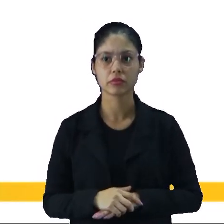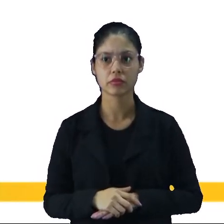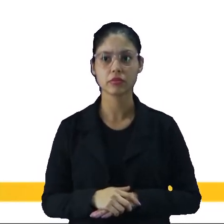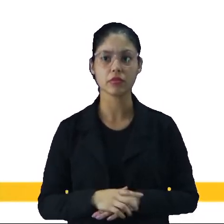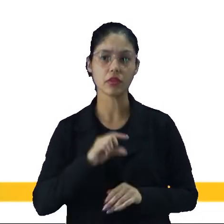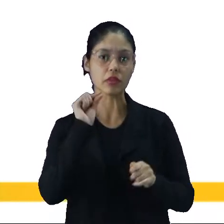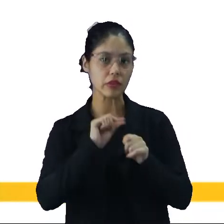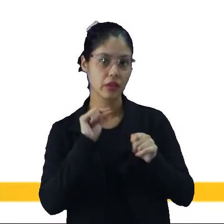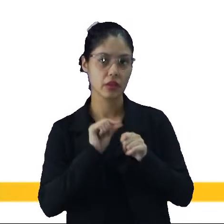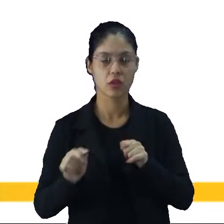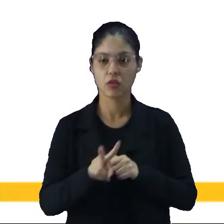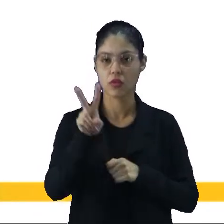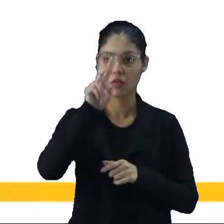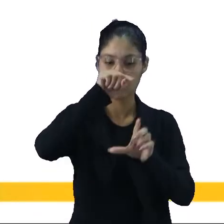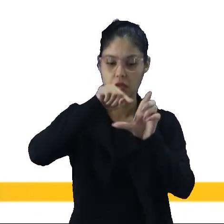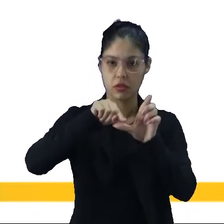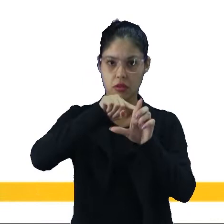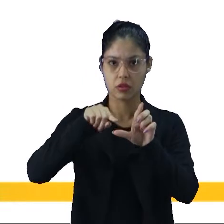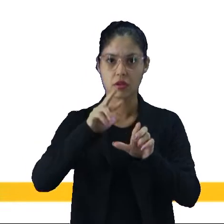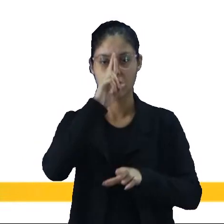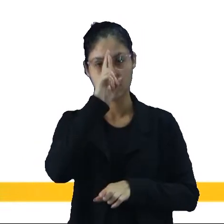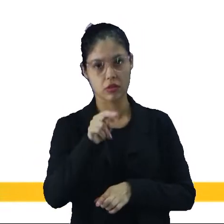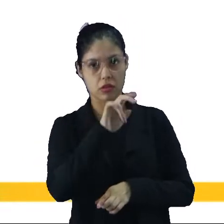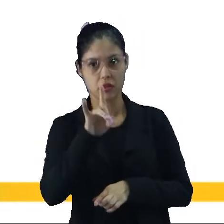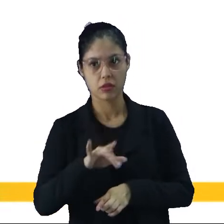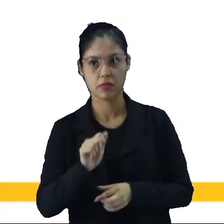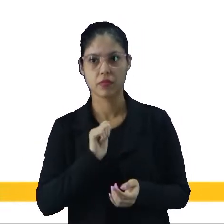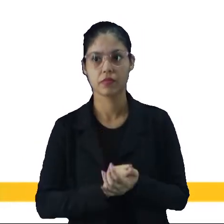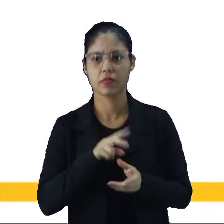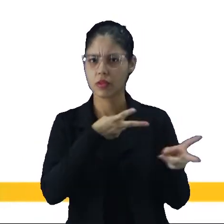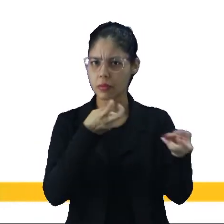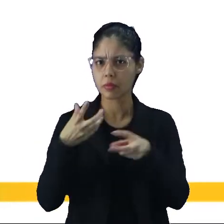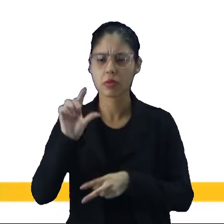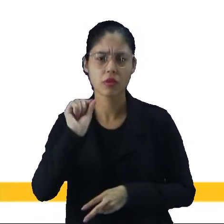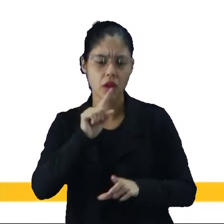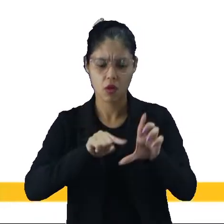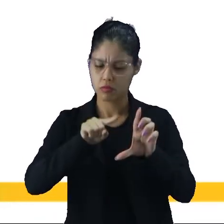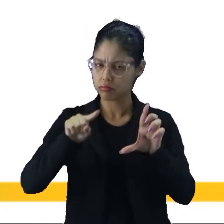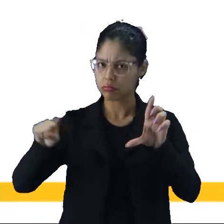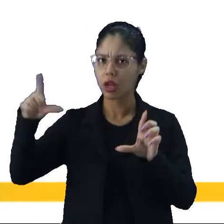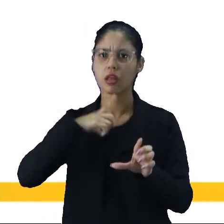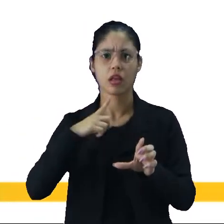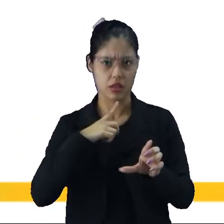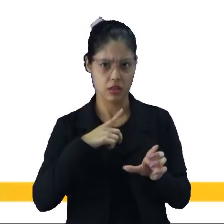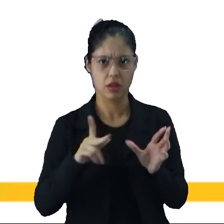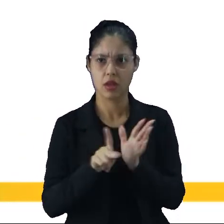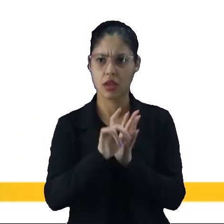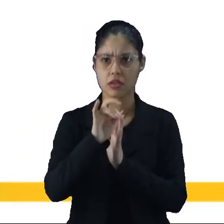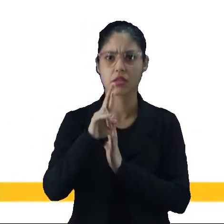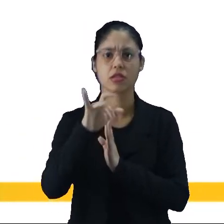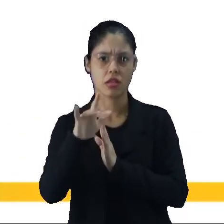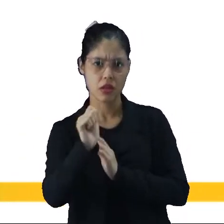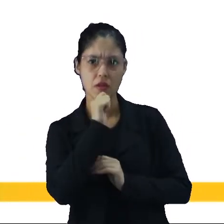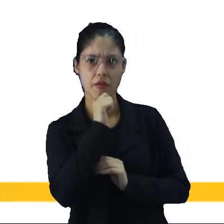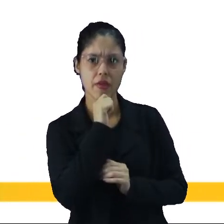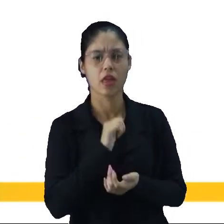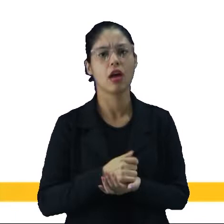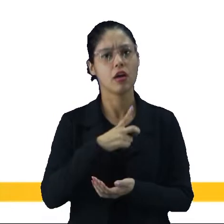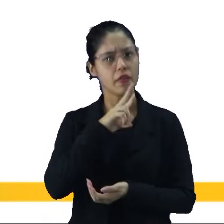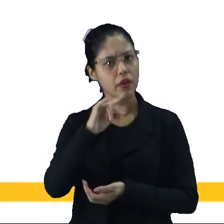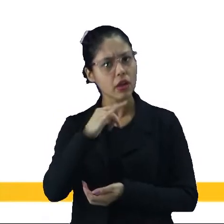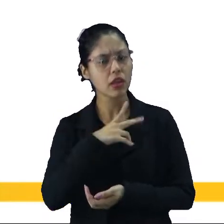Fazendo a correspondência do valor do ângulo com o valor da razão, é possível perceber que o gráfico possui um comportamento cíclico, ou seja,